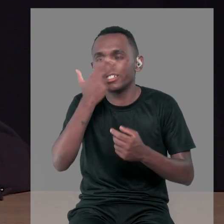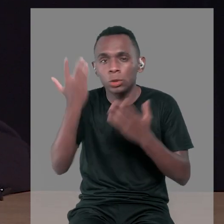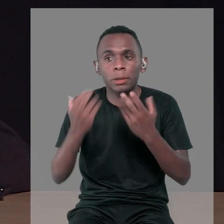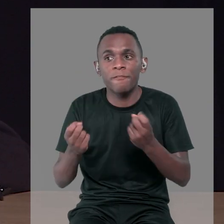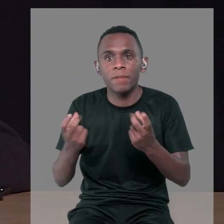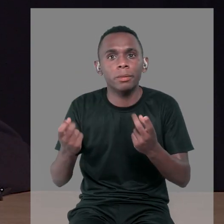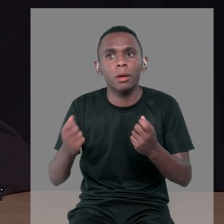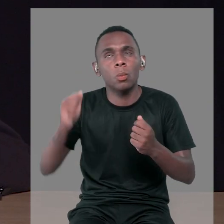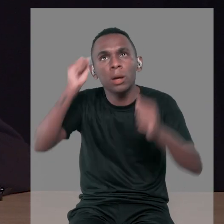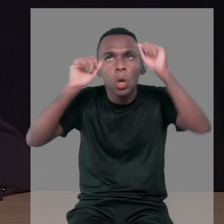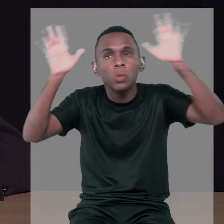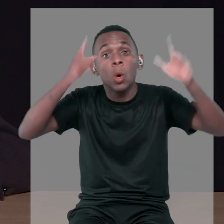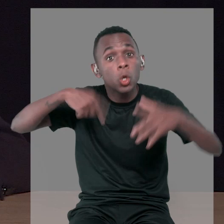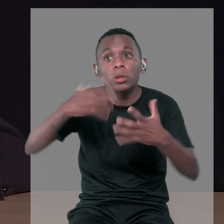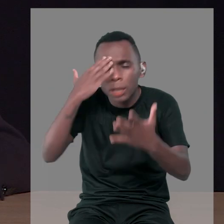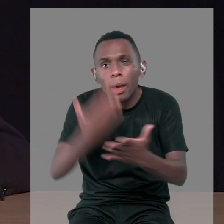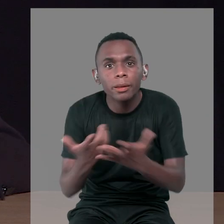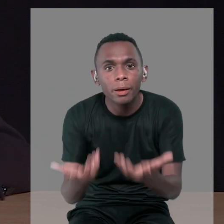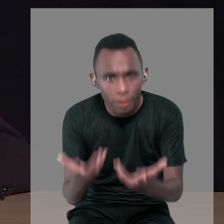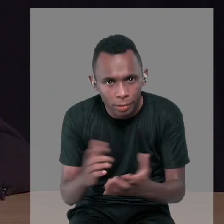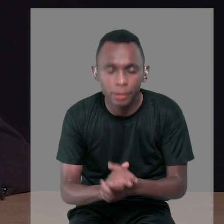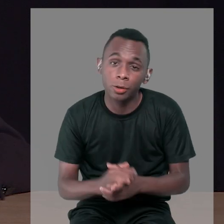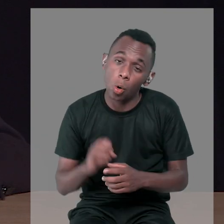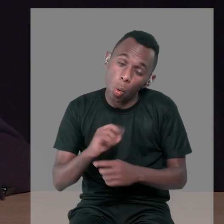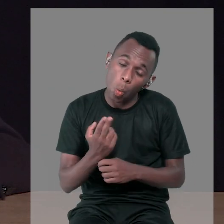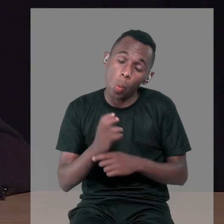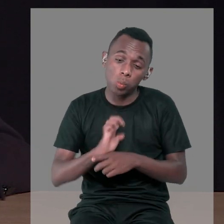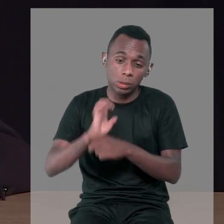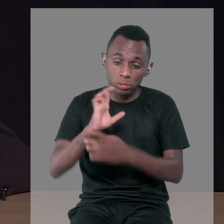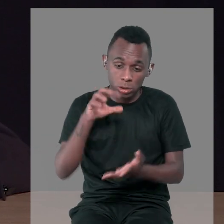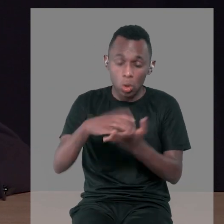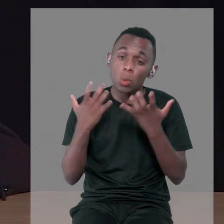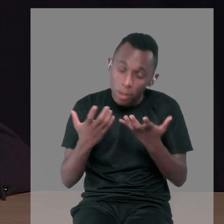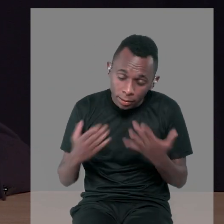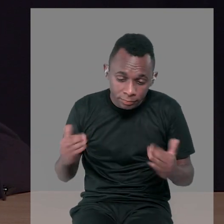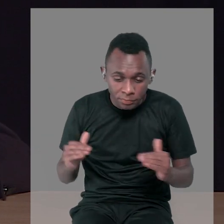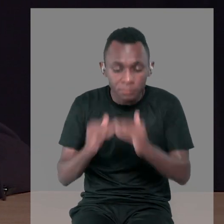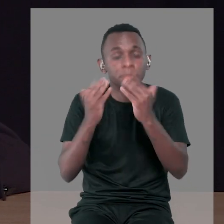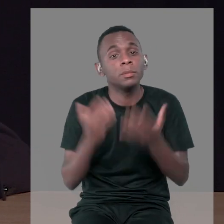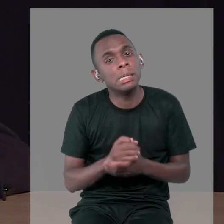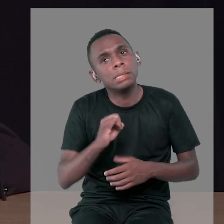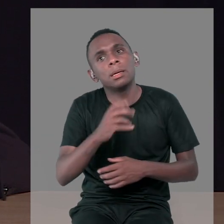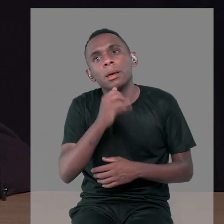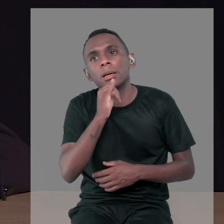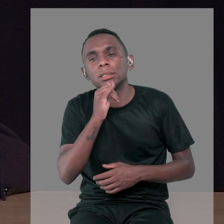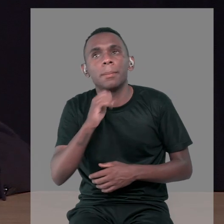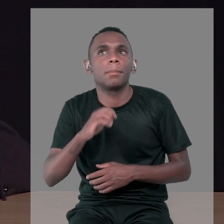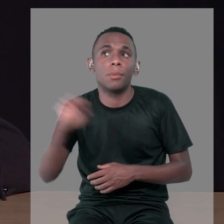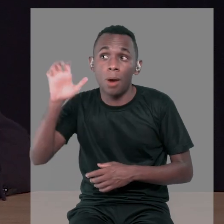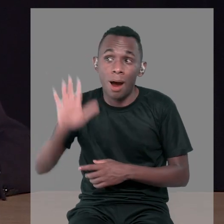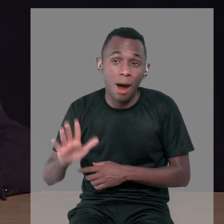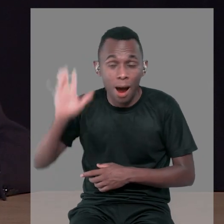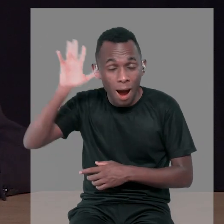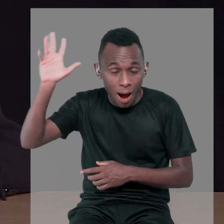pelo menos que os estados centrais queriam comprar. Porque se nós pensarmos num continente como o africano, ele nunca pôde ter nem o luxo de